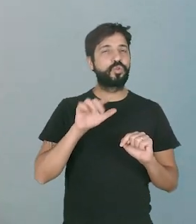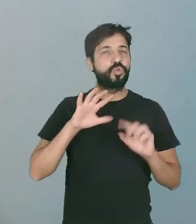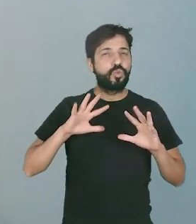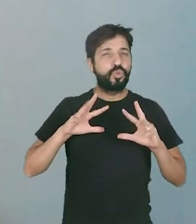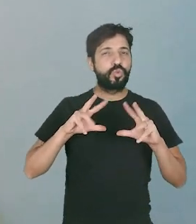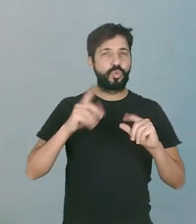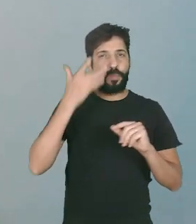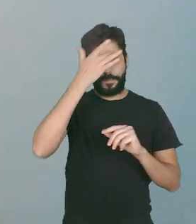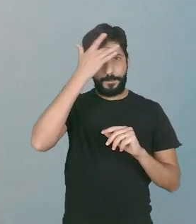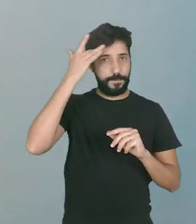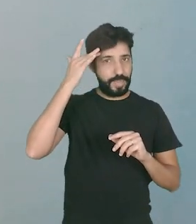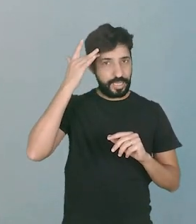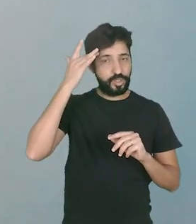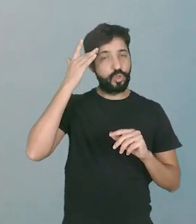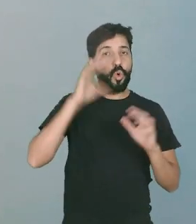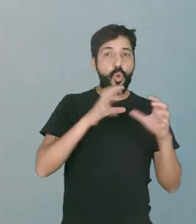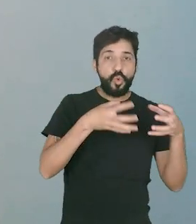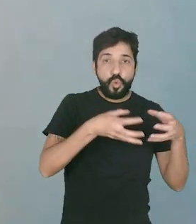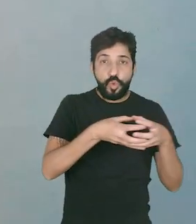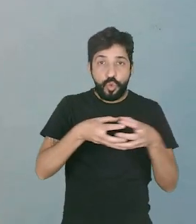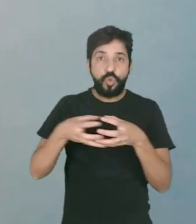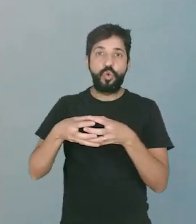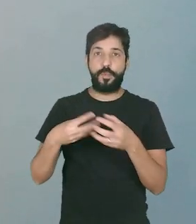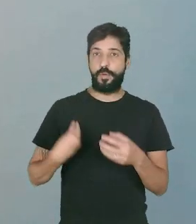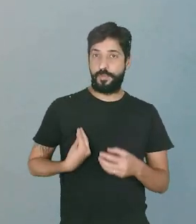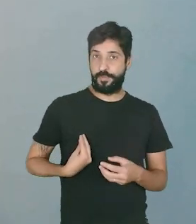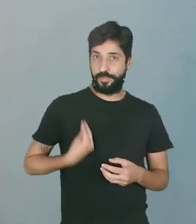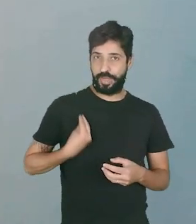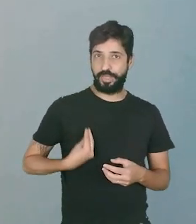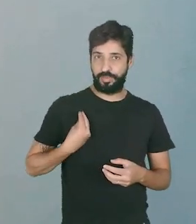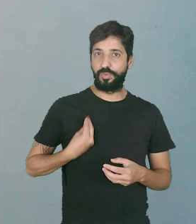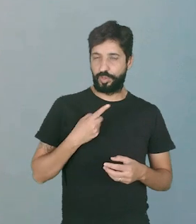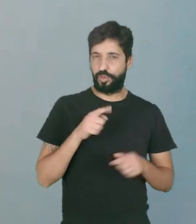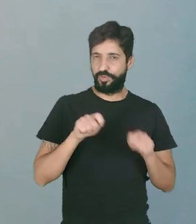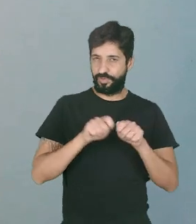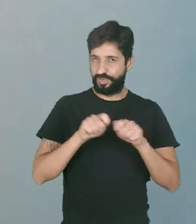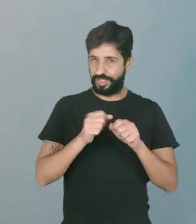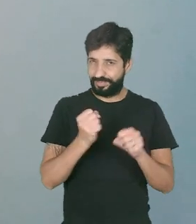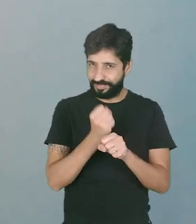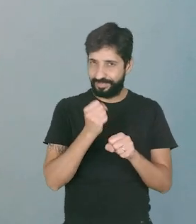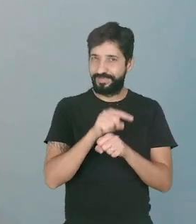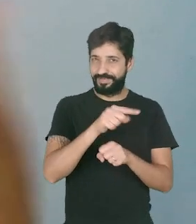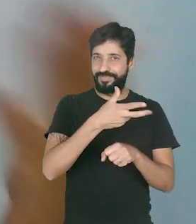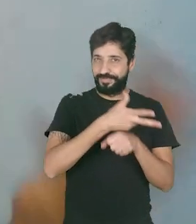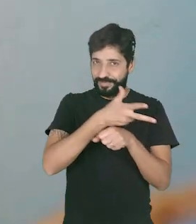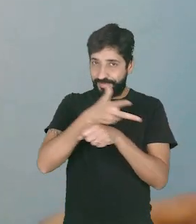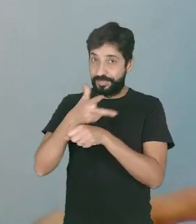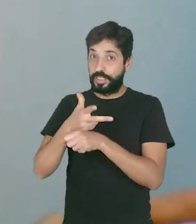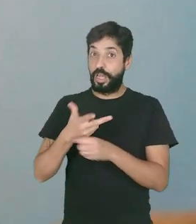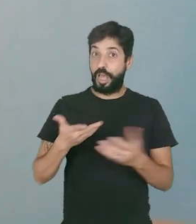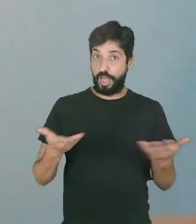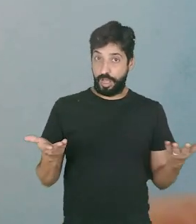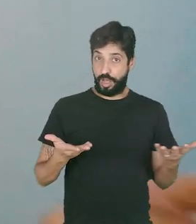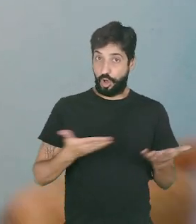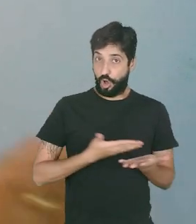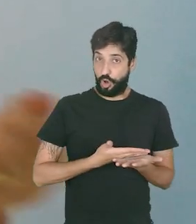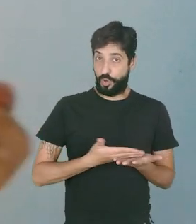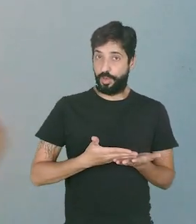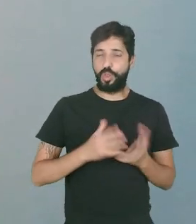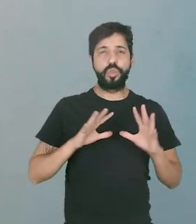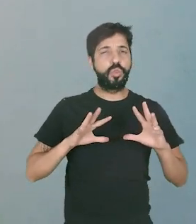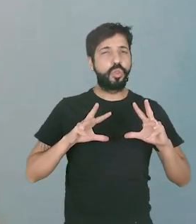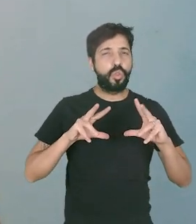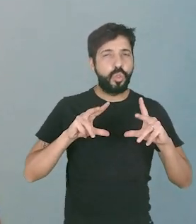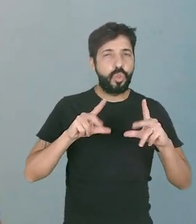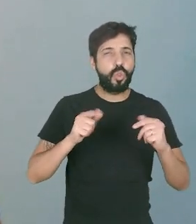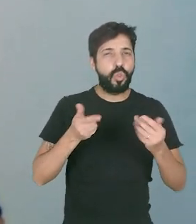as pessoas e entidades que participaram na construção dessa série. A partir de agora, sejam